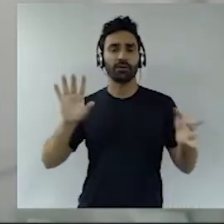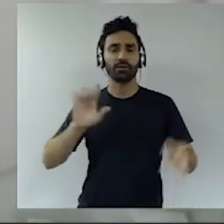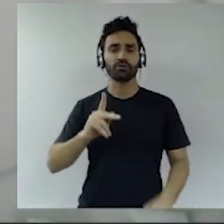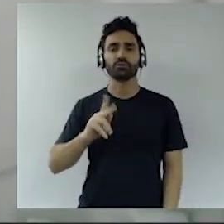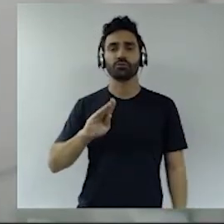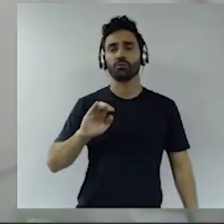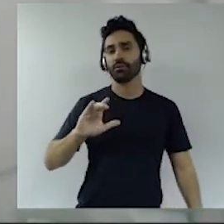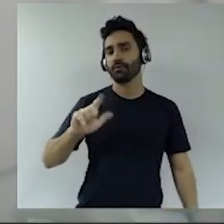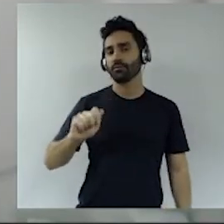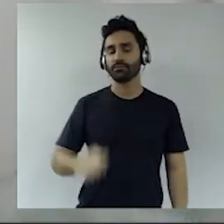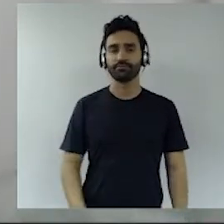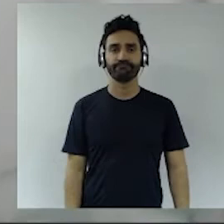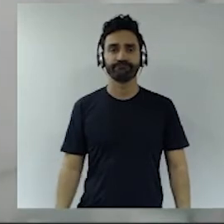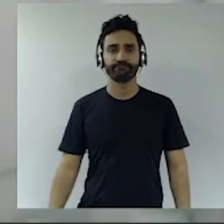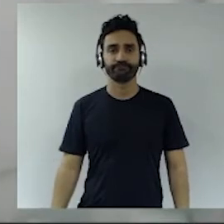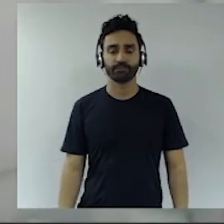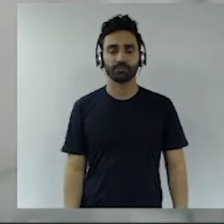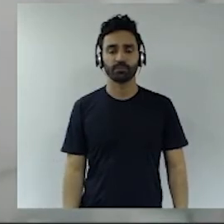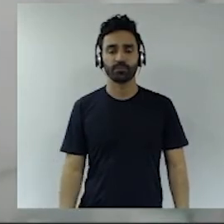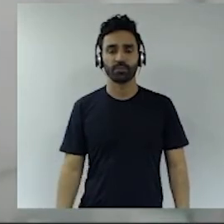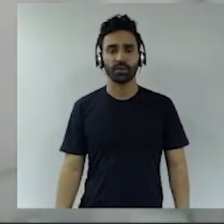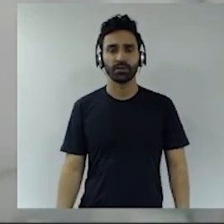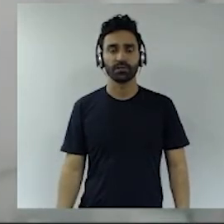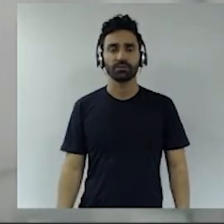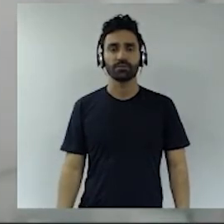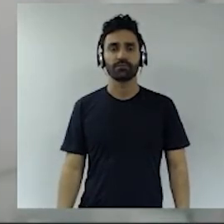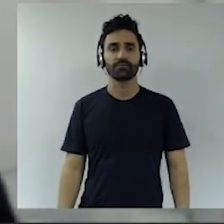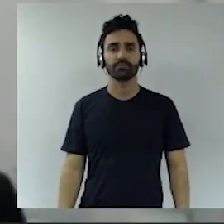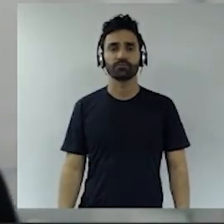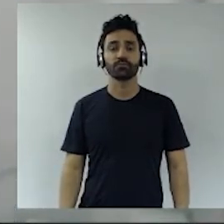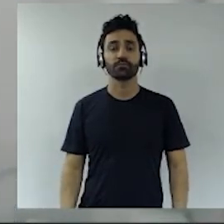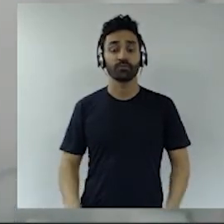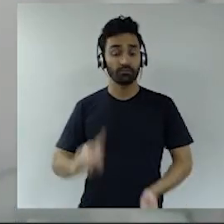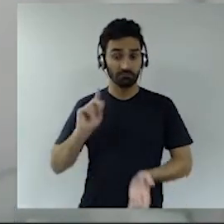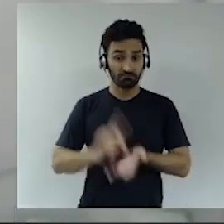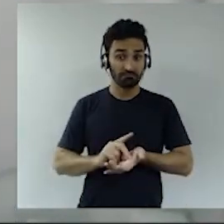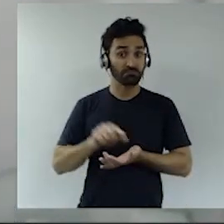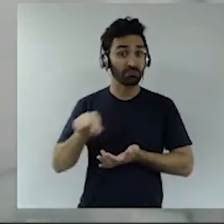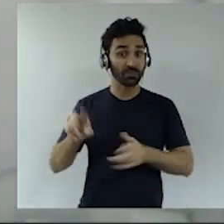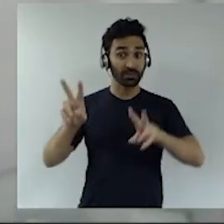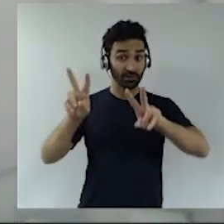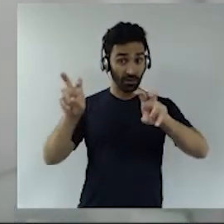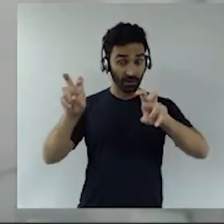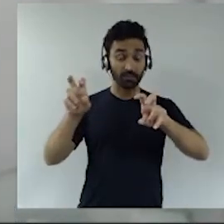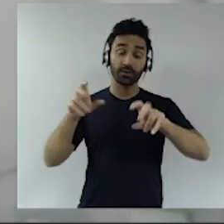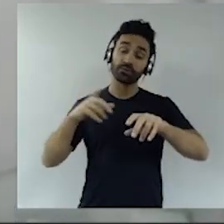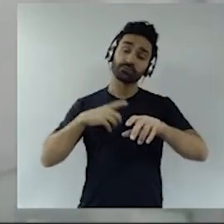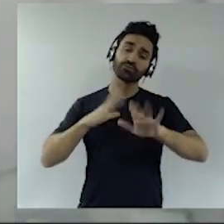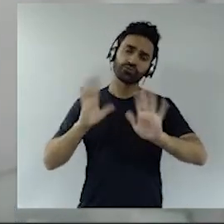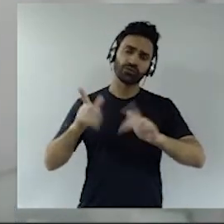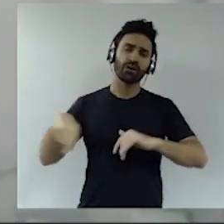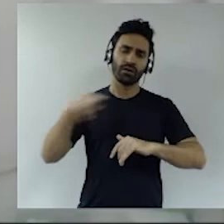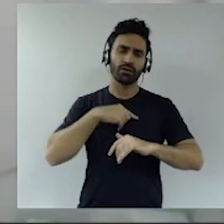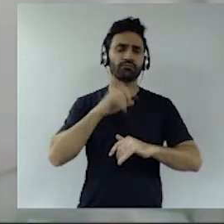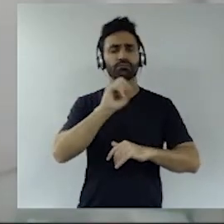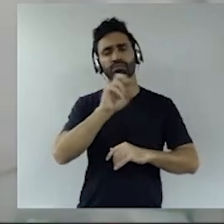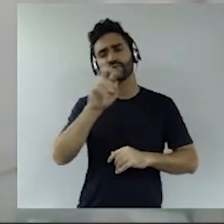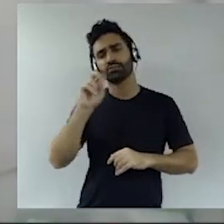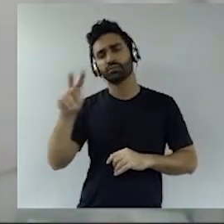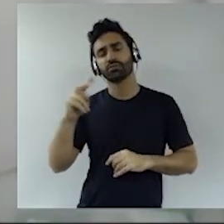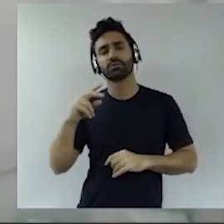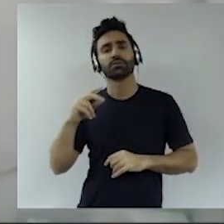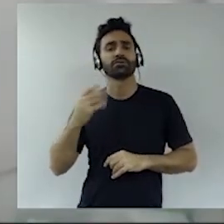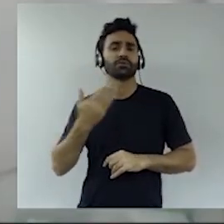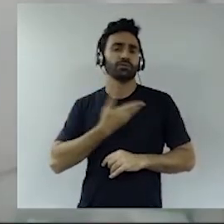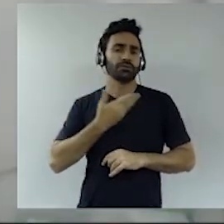públicas. Evidentemente que esse tema ele traz, como já foi visto por meu queridíssimo